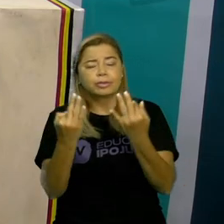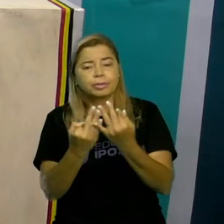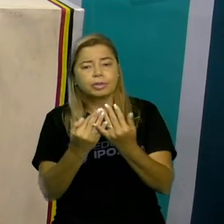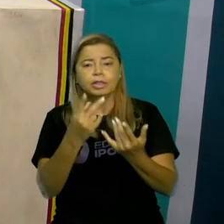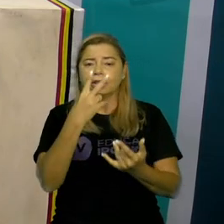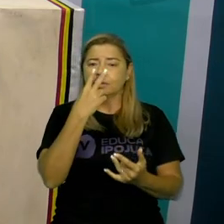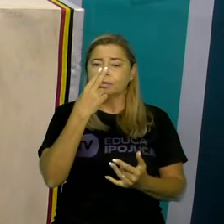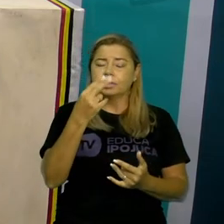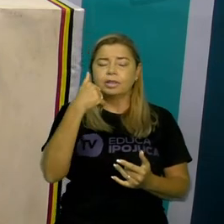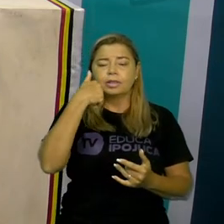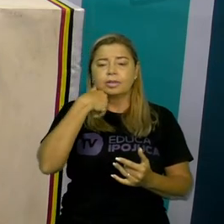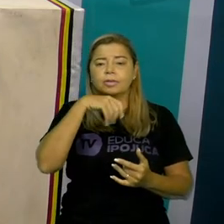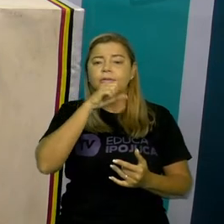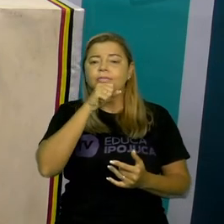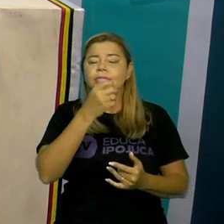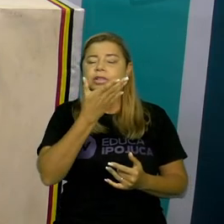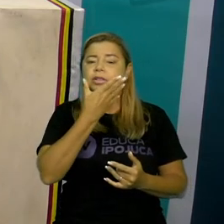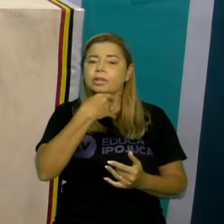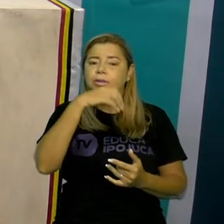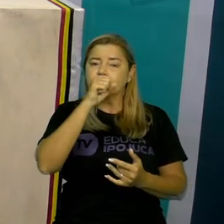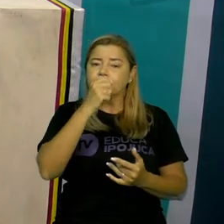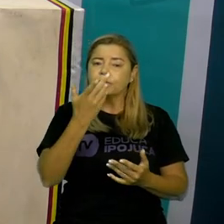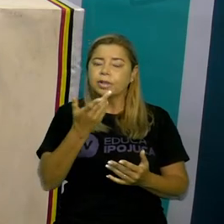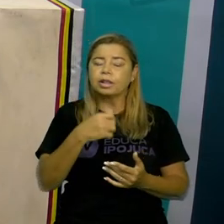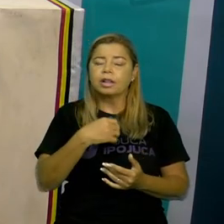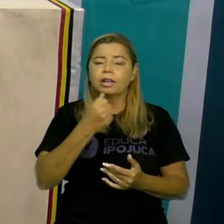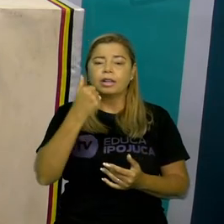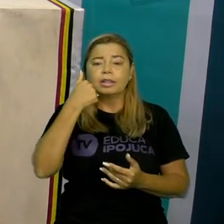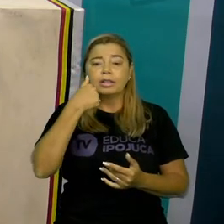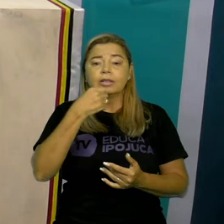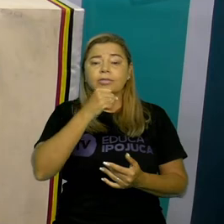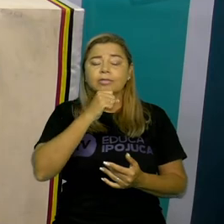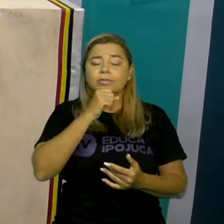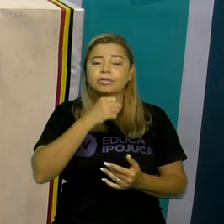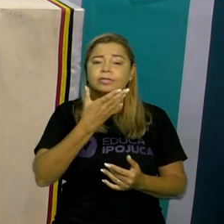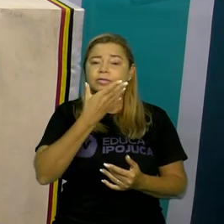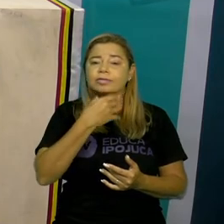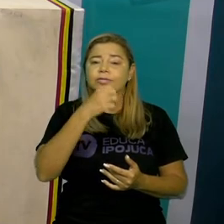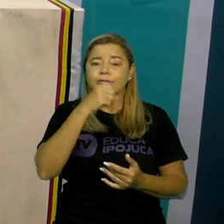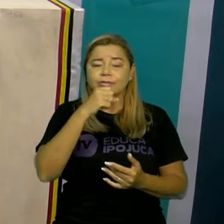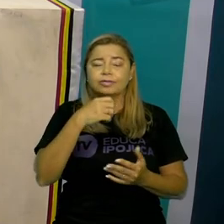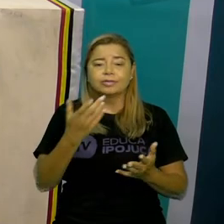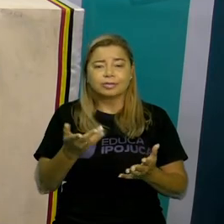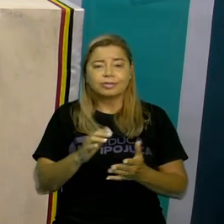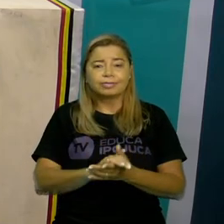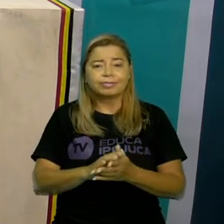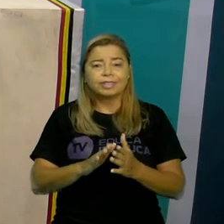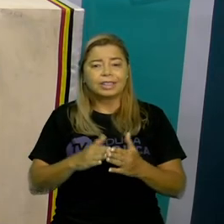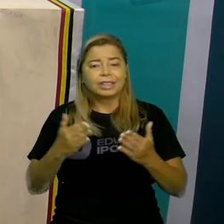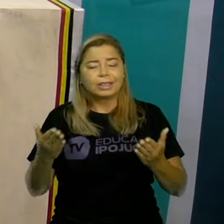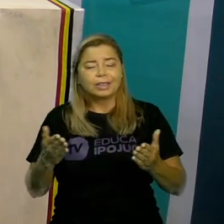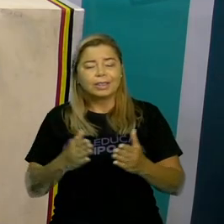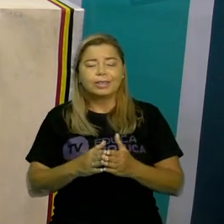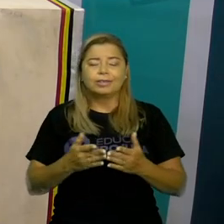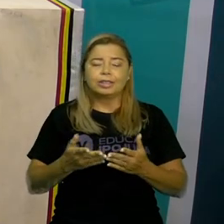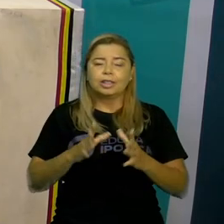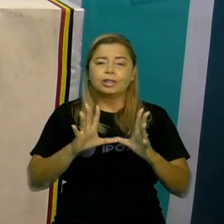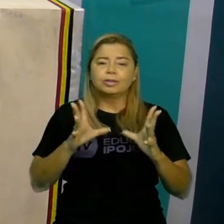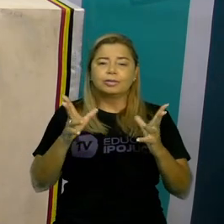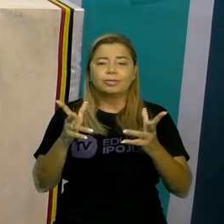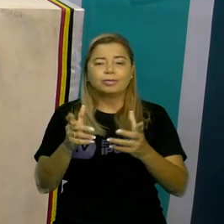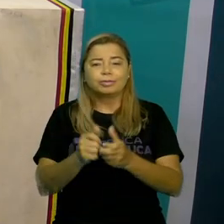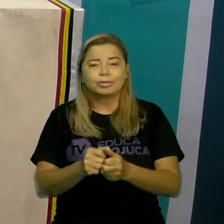sua mãe, né? Isso da vovó, do vovô. E assim, todo mundo é muito feliz, né?